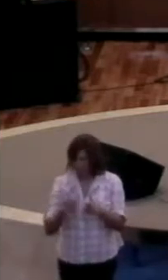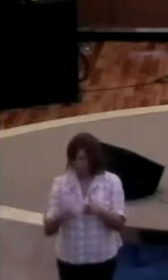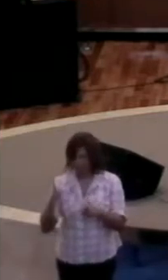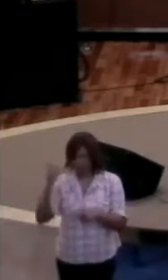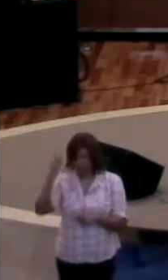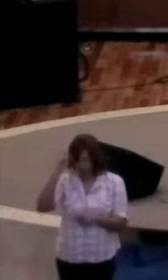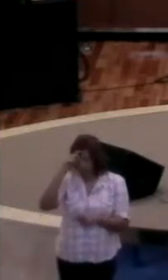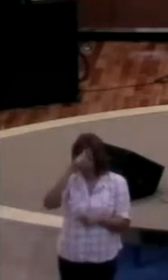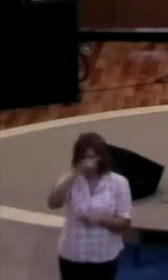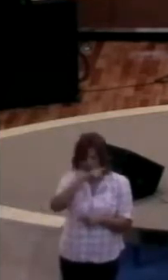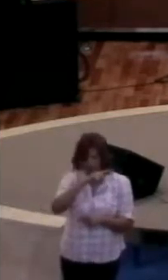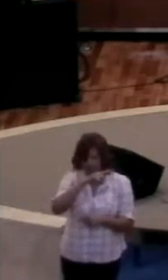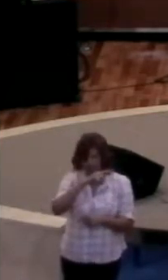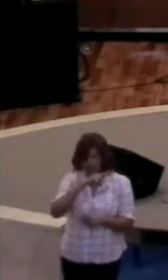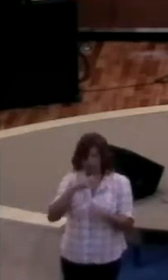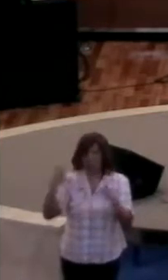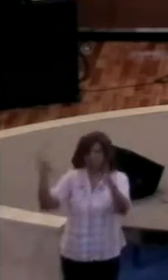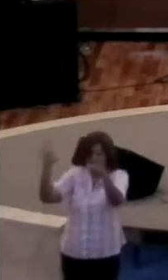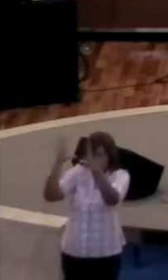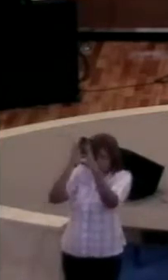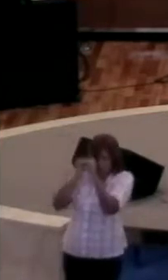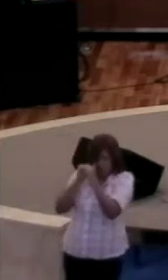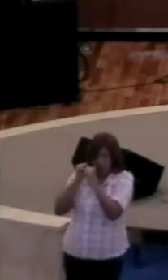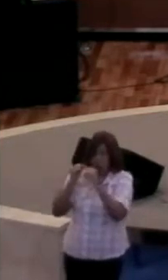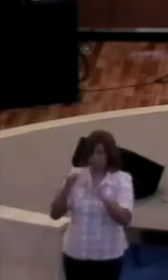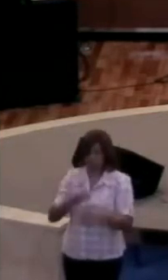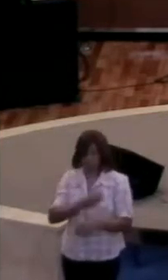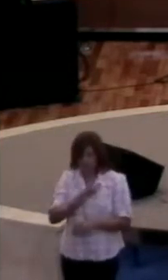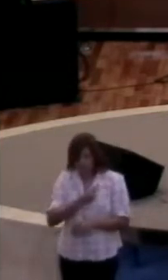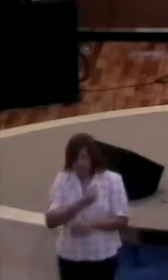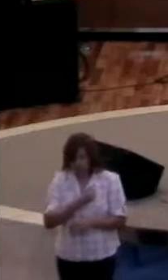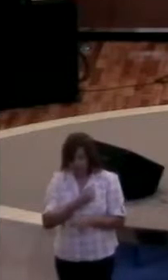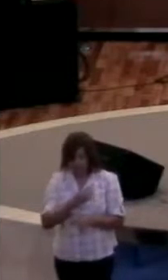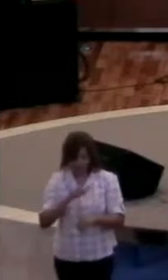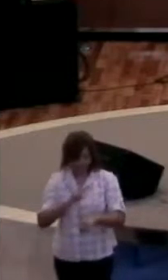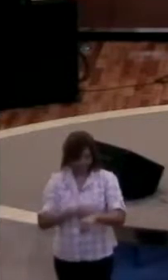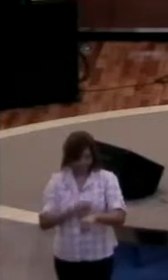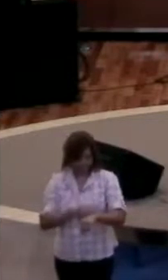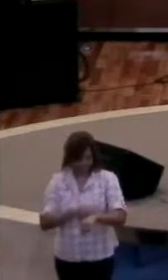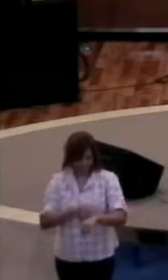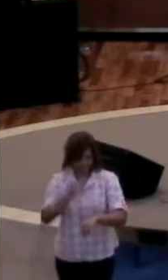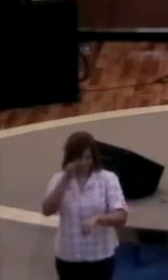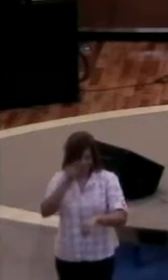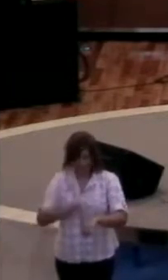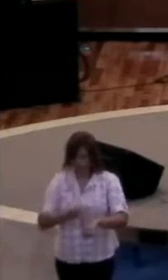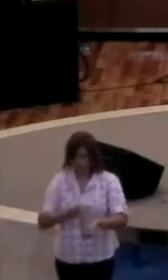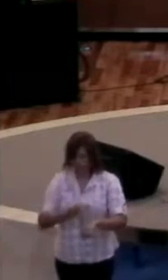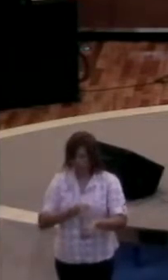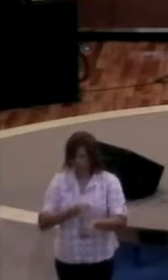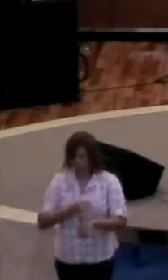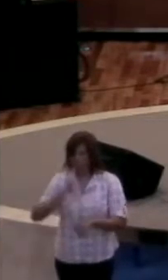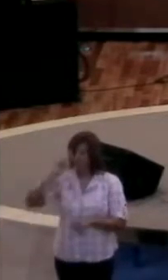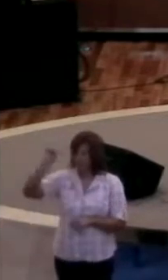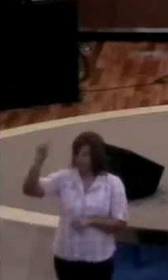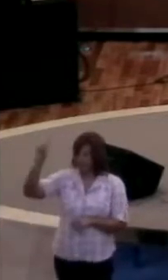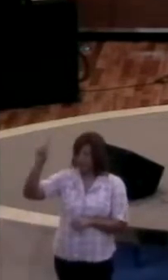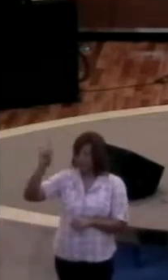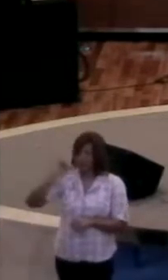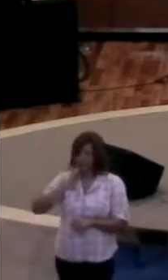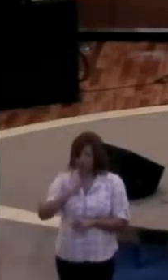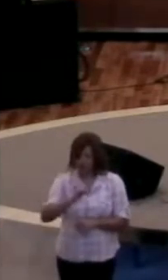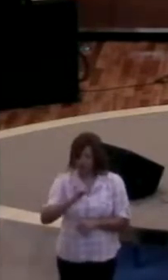ao caos, em meio à escuridão, no tempo certo, disse Deus: haja